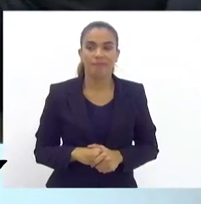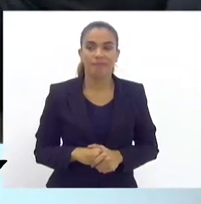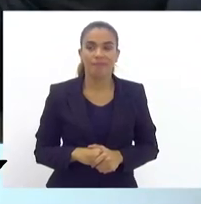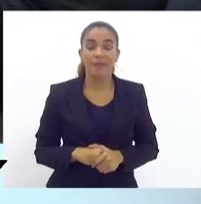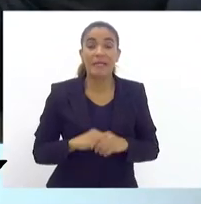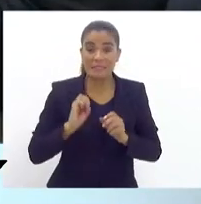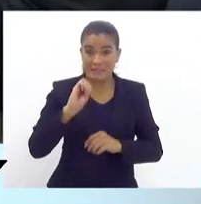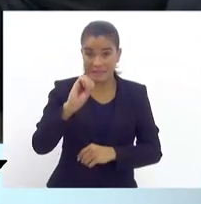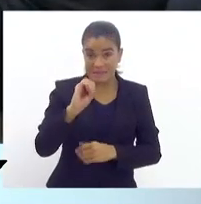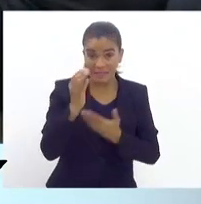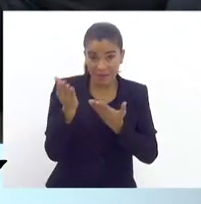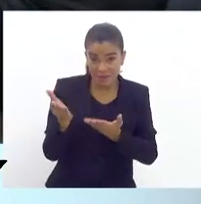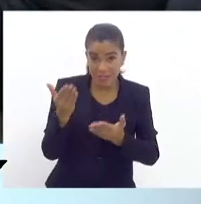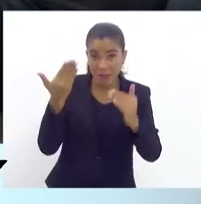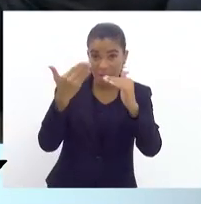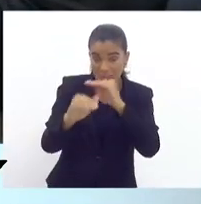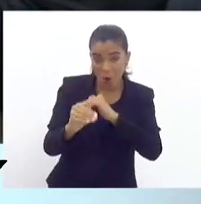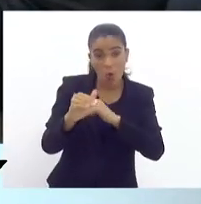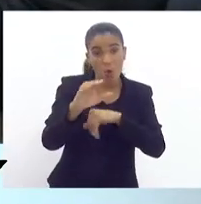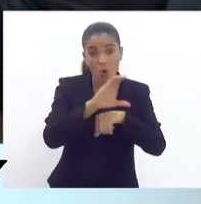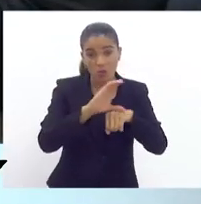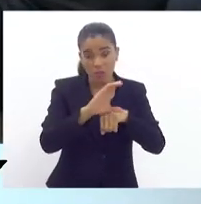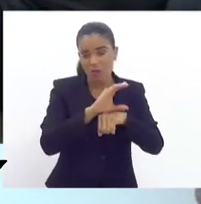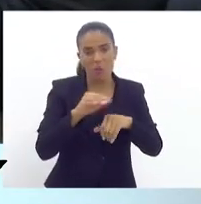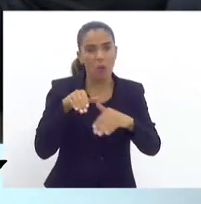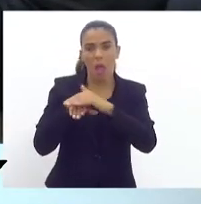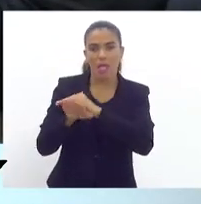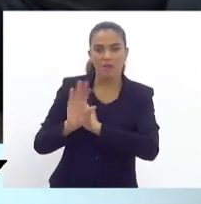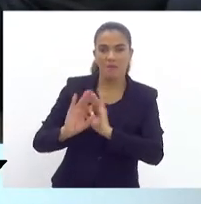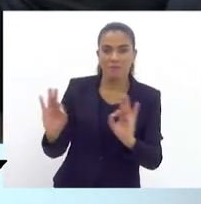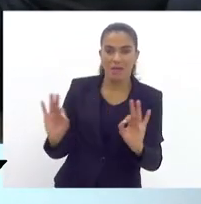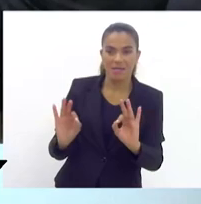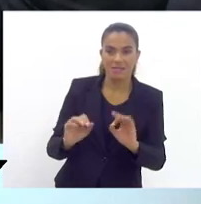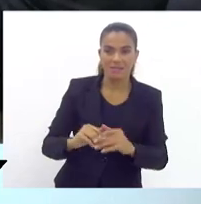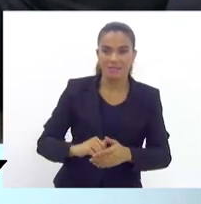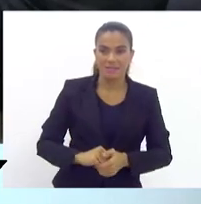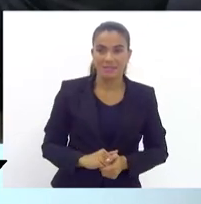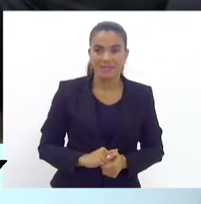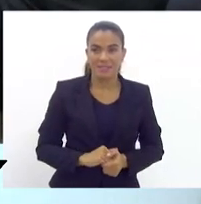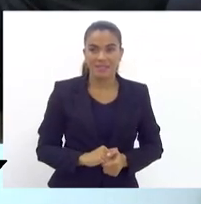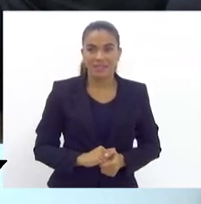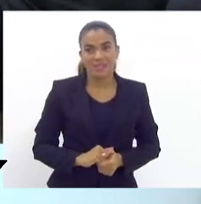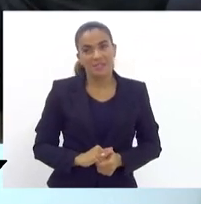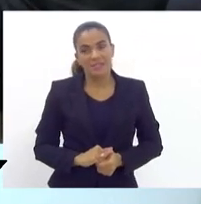Se o senhor abrir a divergência, não arquiva mais, do senhor deputado Carlos Mink. O